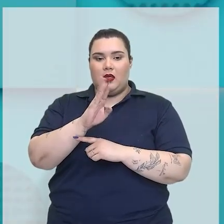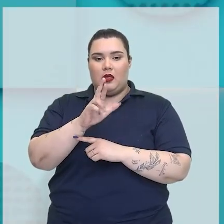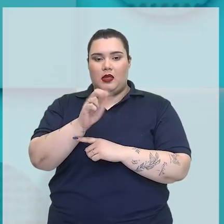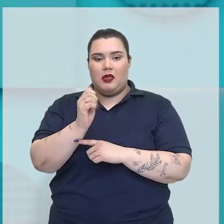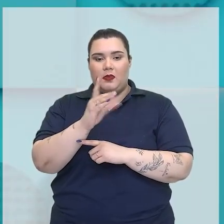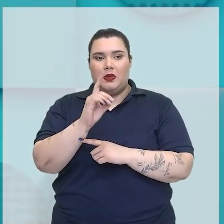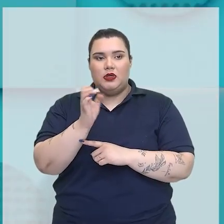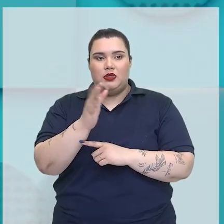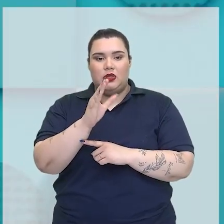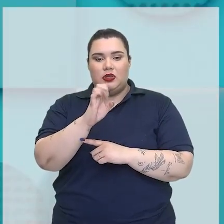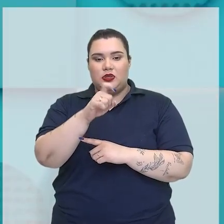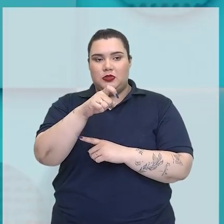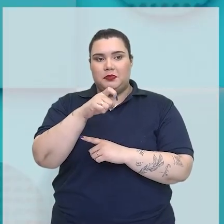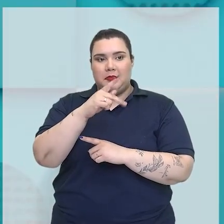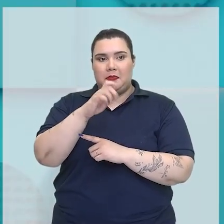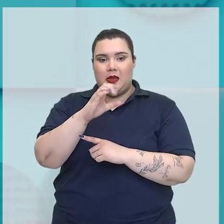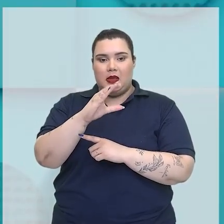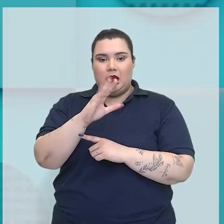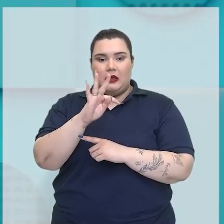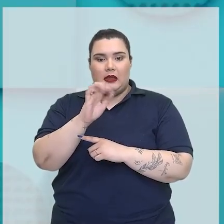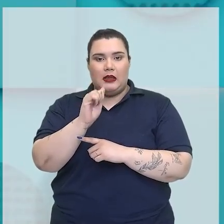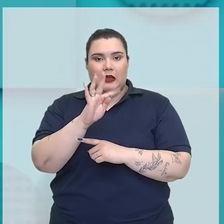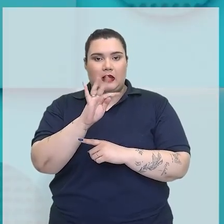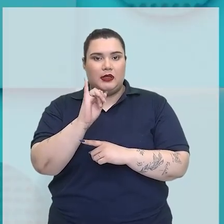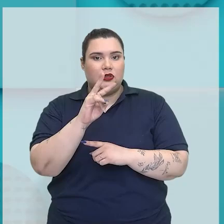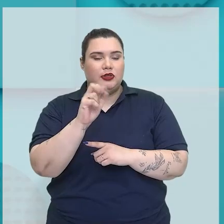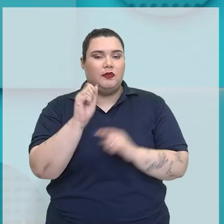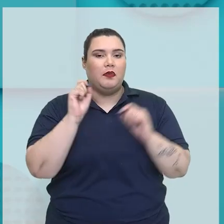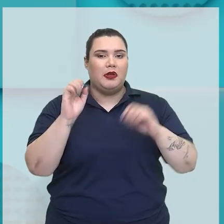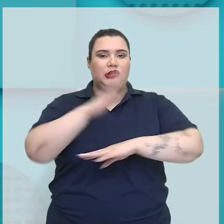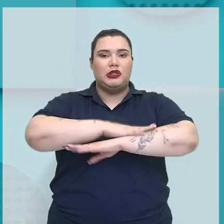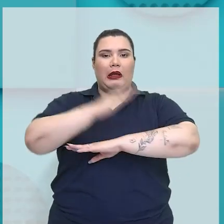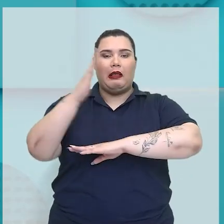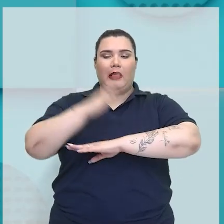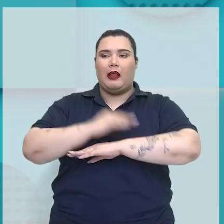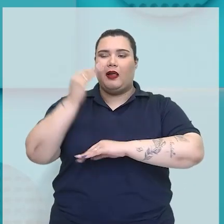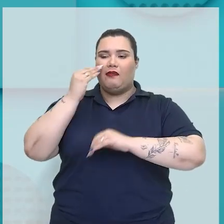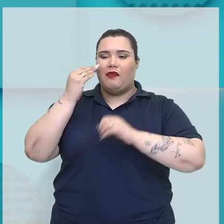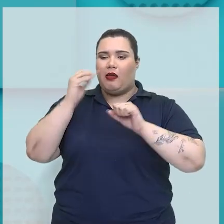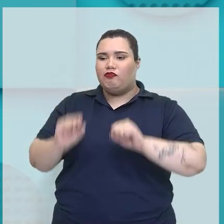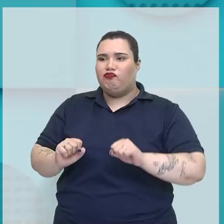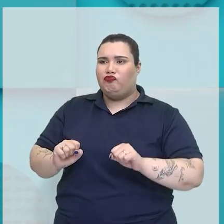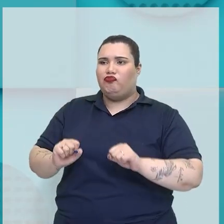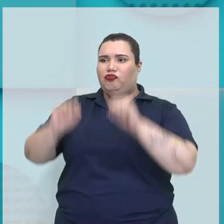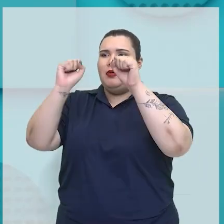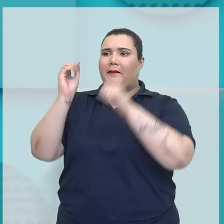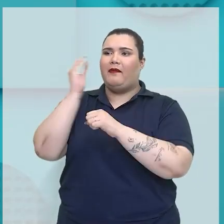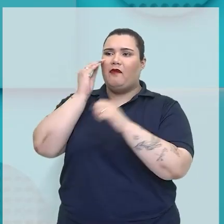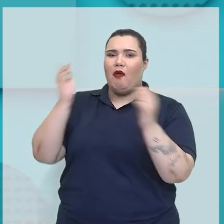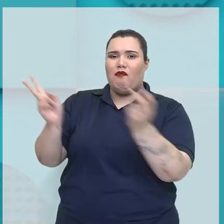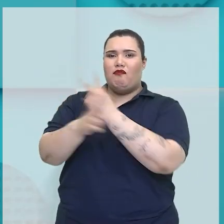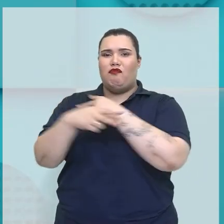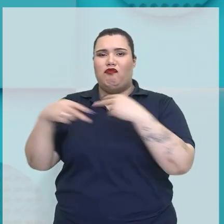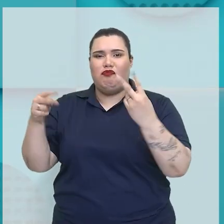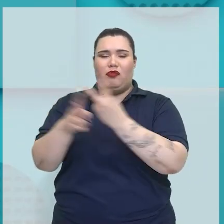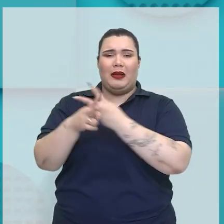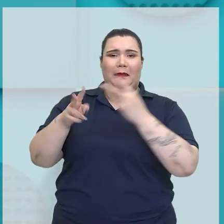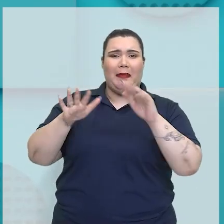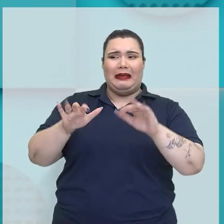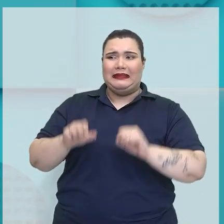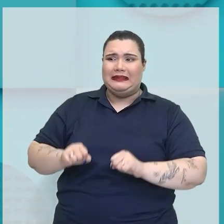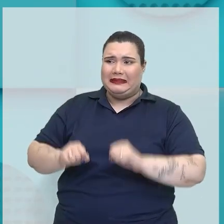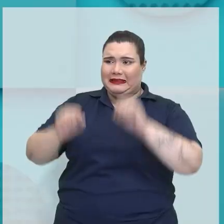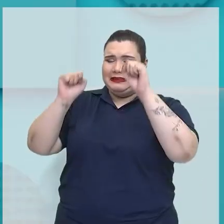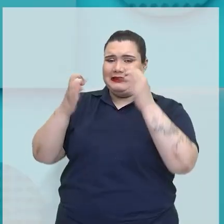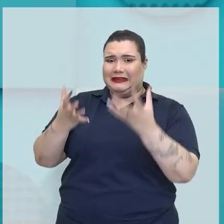olhar, né, abrir a janela para ver se entra um pouco de ar mais fresco, né? E o que acontece? Ao invés disso, ele é confrontado,